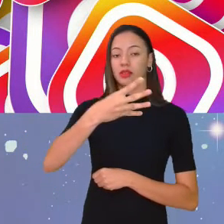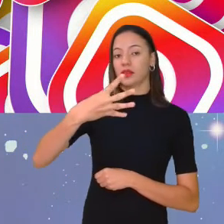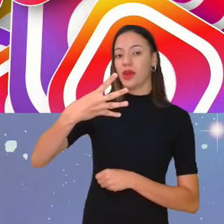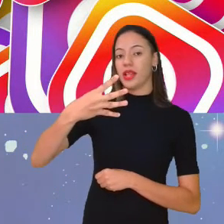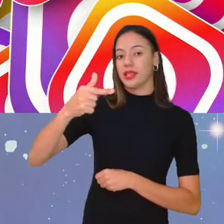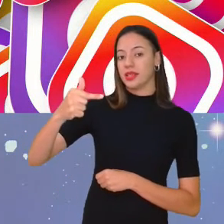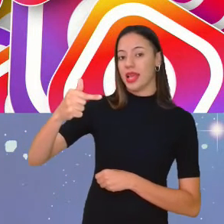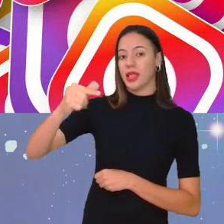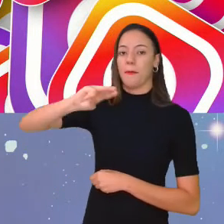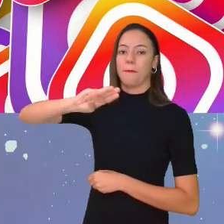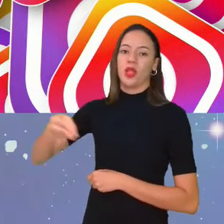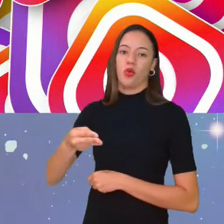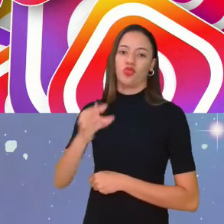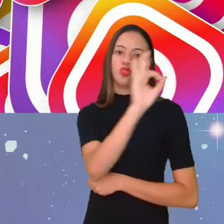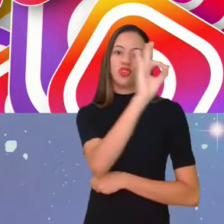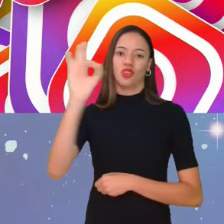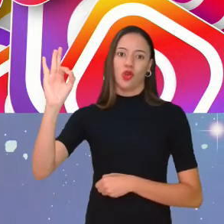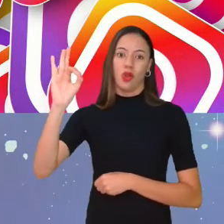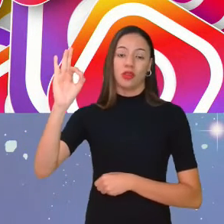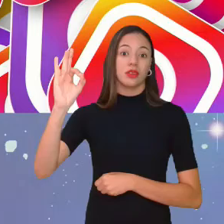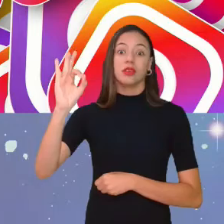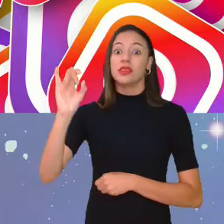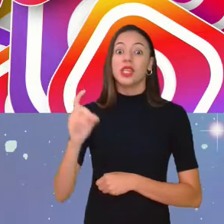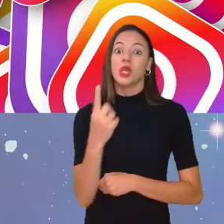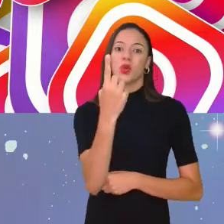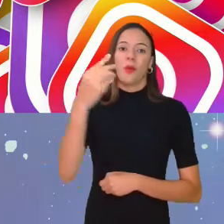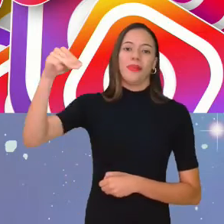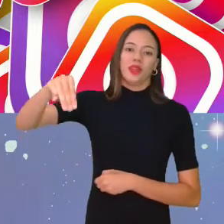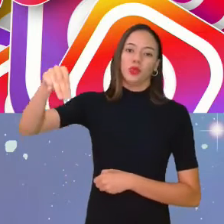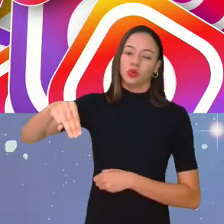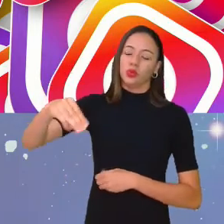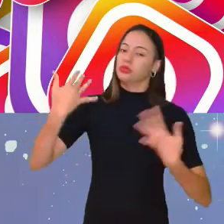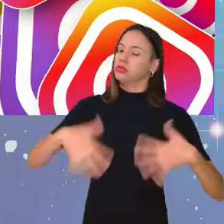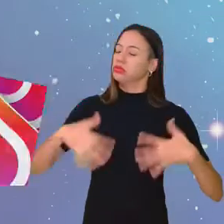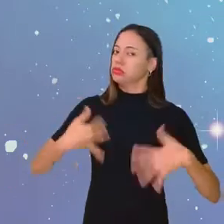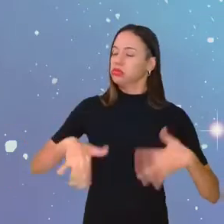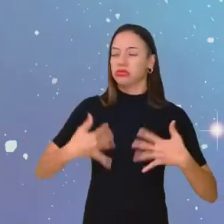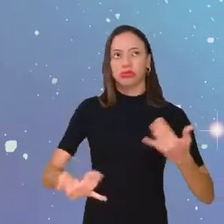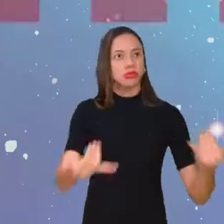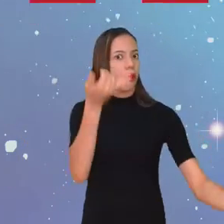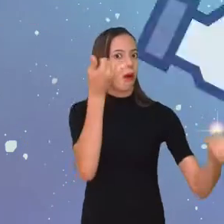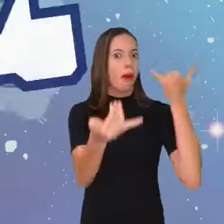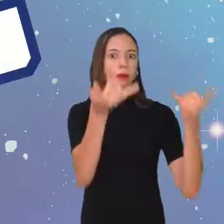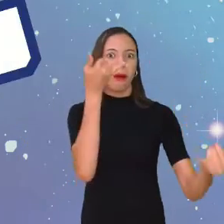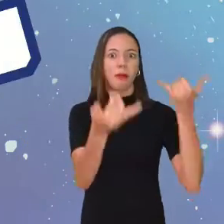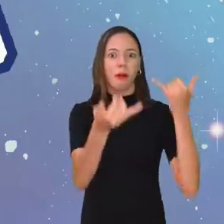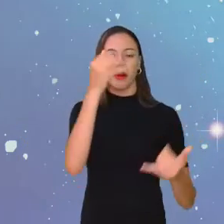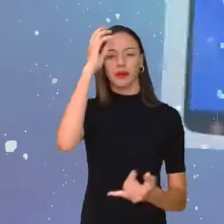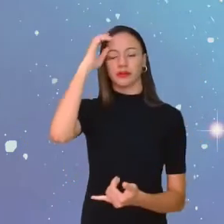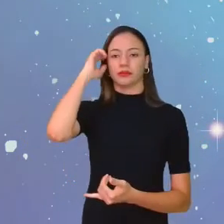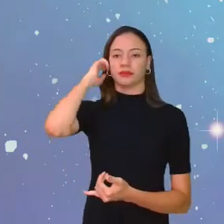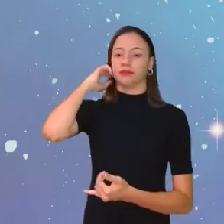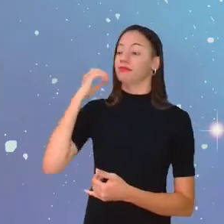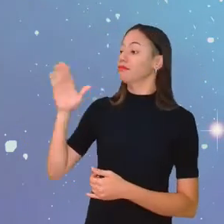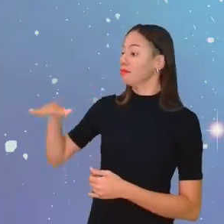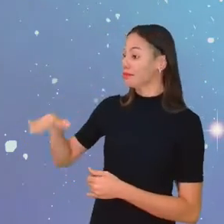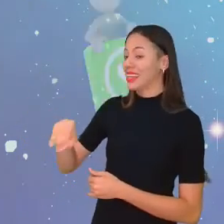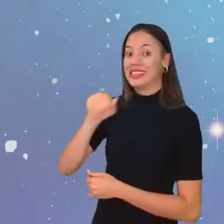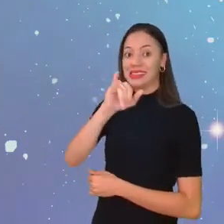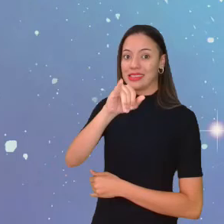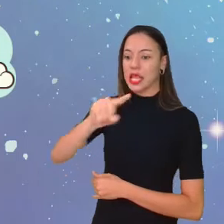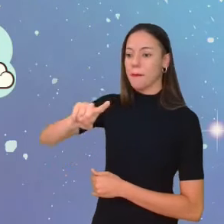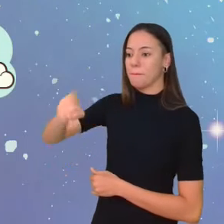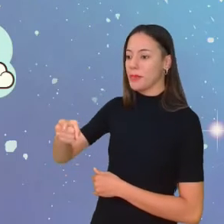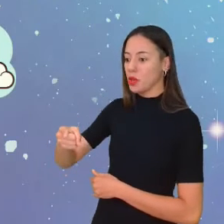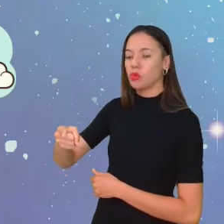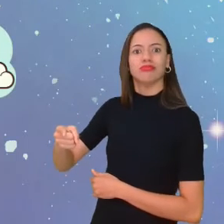347 milhões de stories por minuto. Muita É coisa. muita coisa. Muita coisa. Não é? Se fosse mil já era muita coisa, imagine